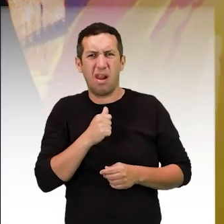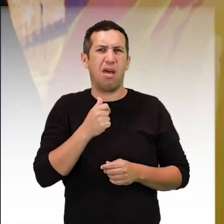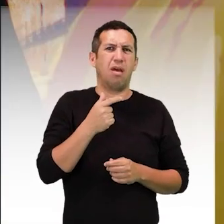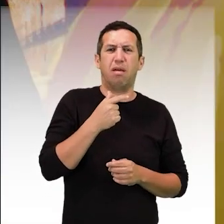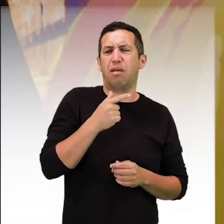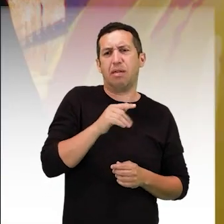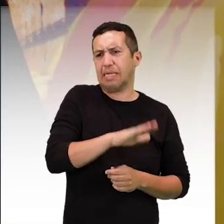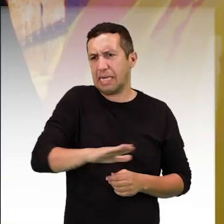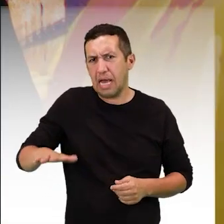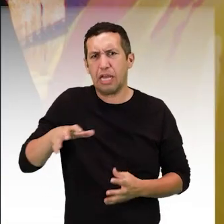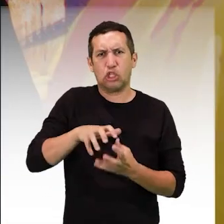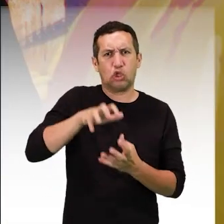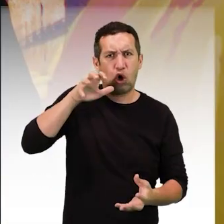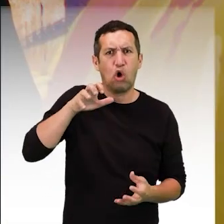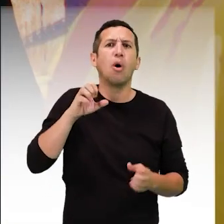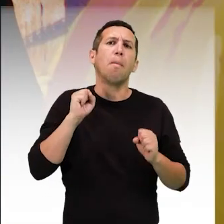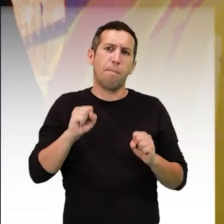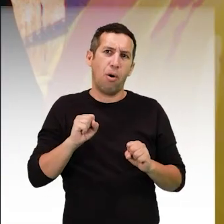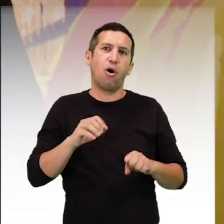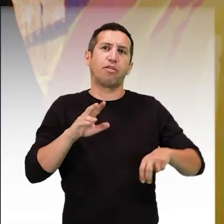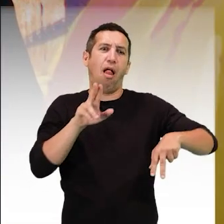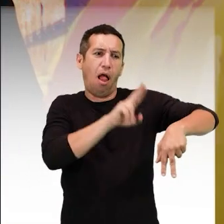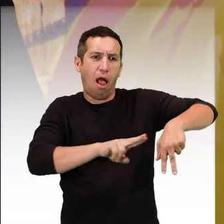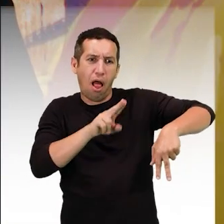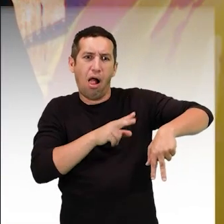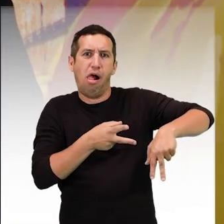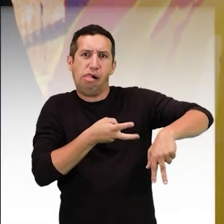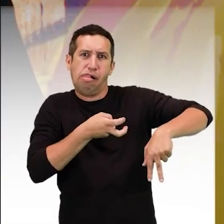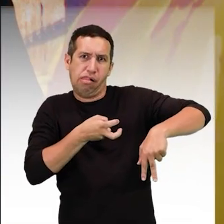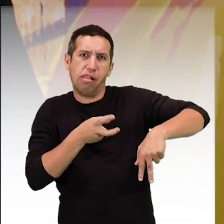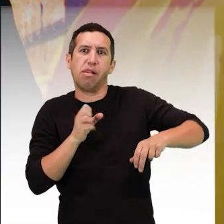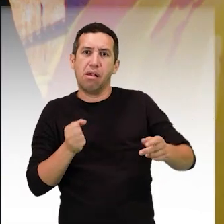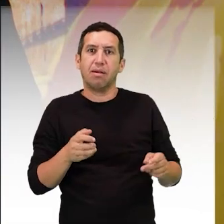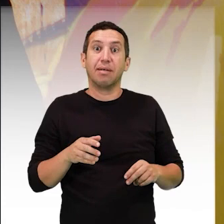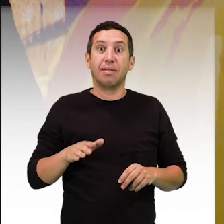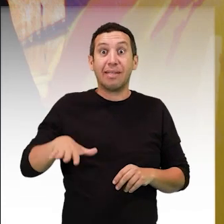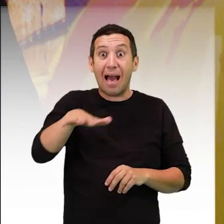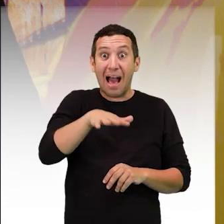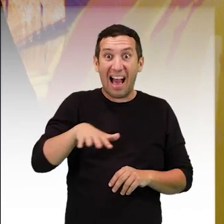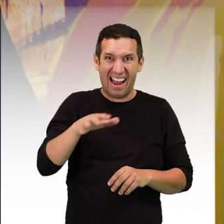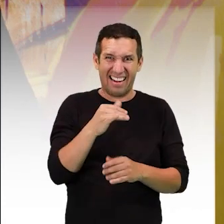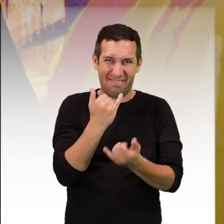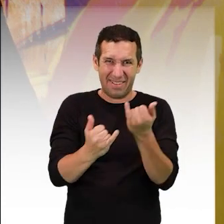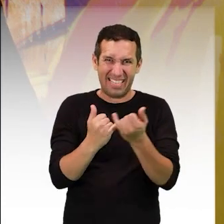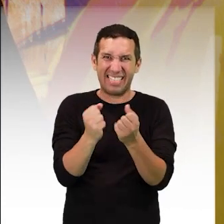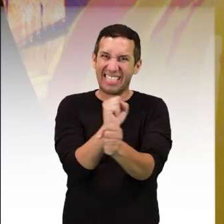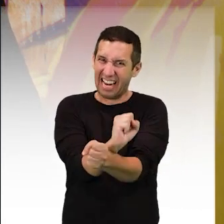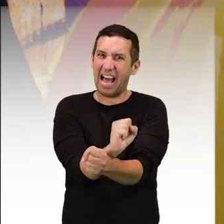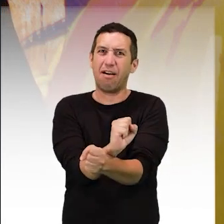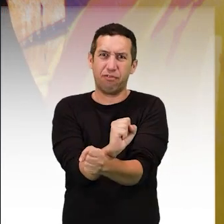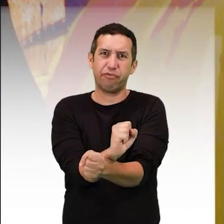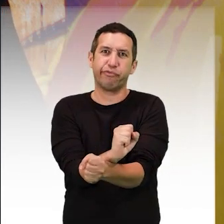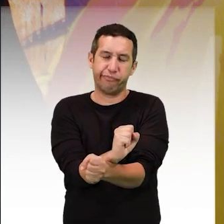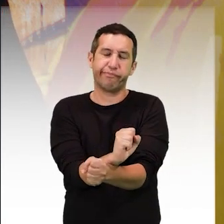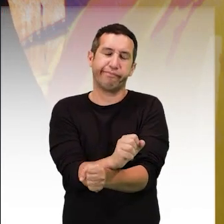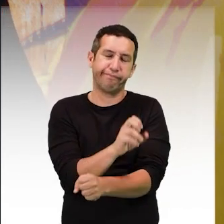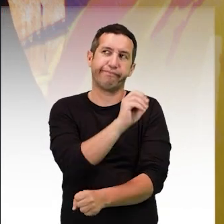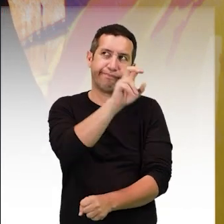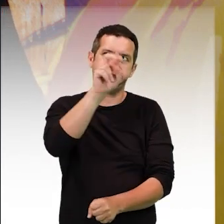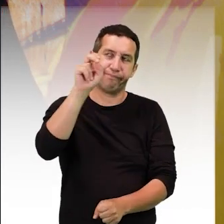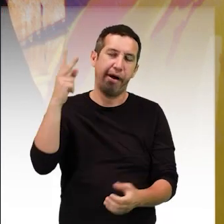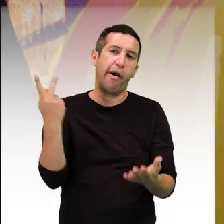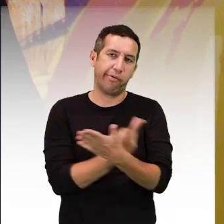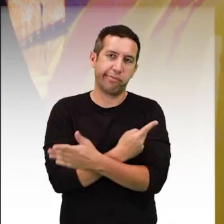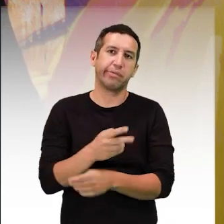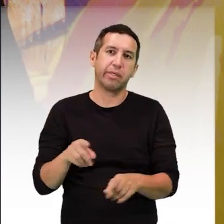crianças, adolescentes, homens, idosos. E, inclusive, na área do trabalho escravo é muito comum, né? A grande maioria